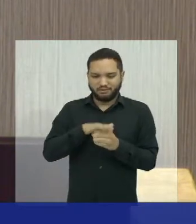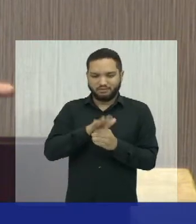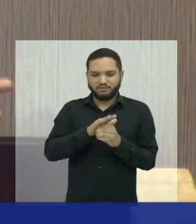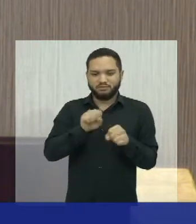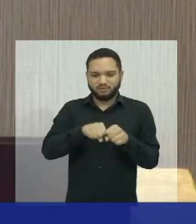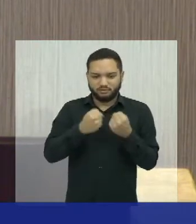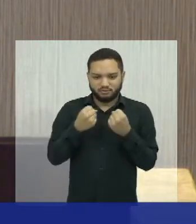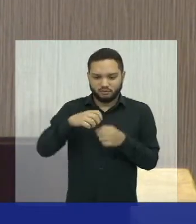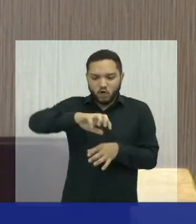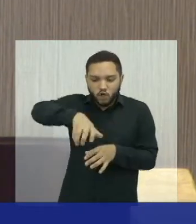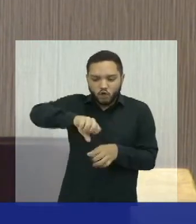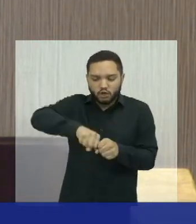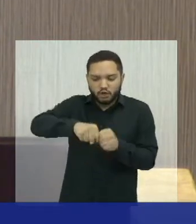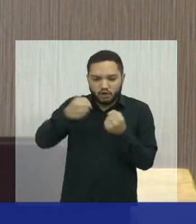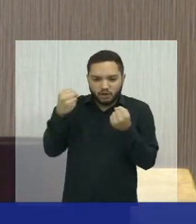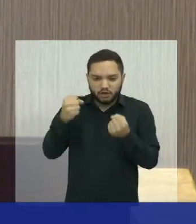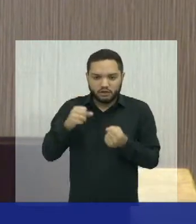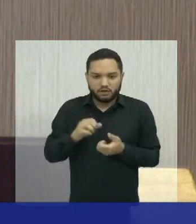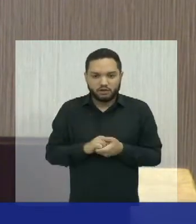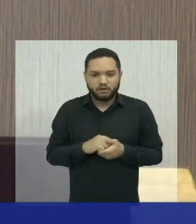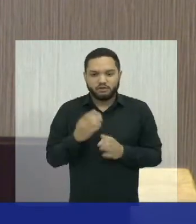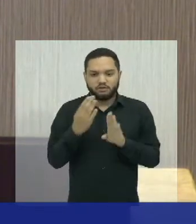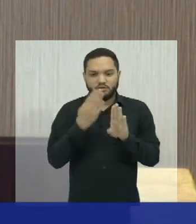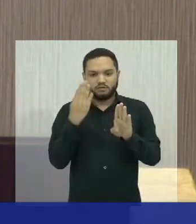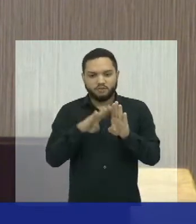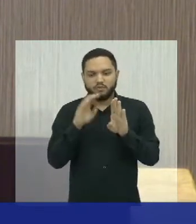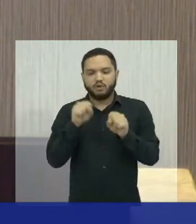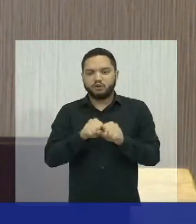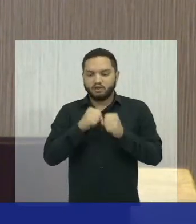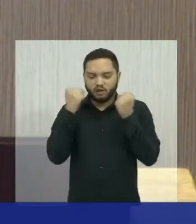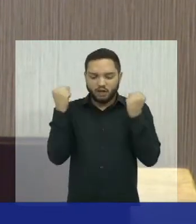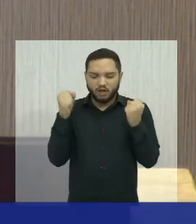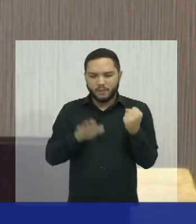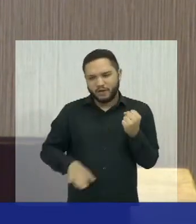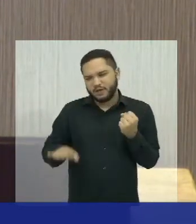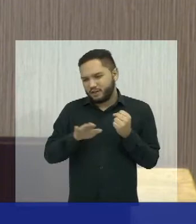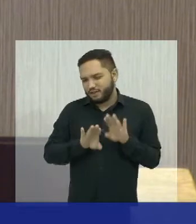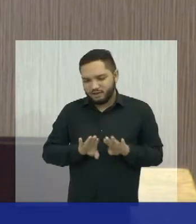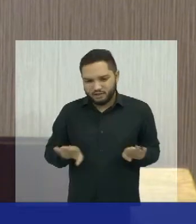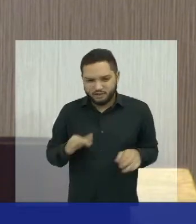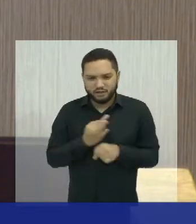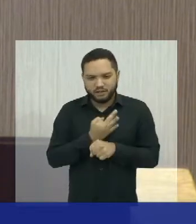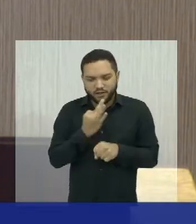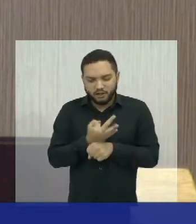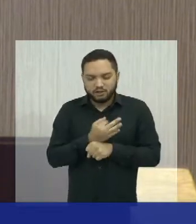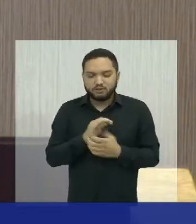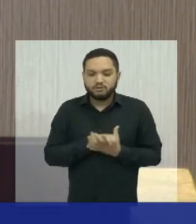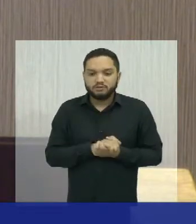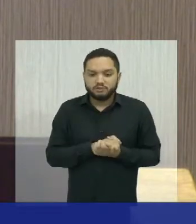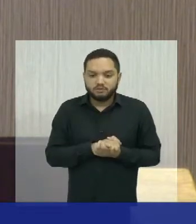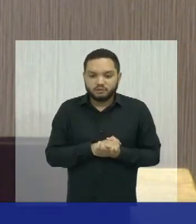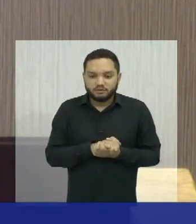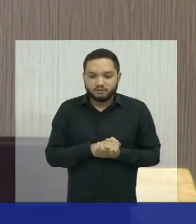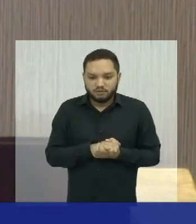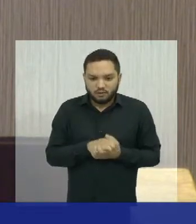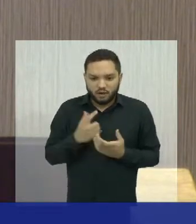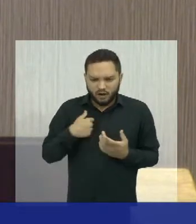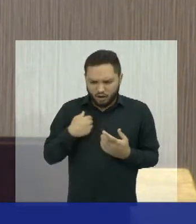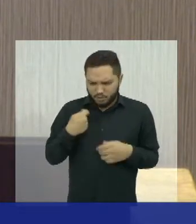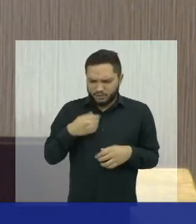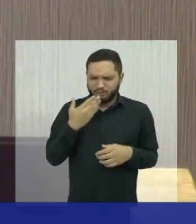a torneira, né, a porta do banheiro. Se para essas questões eu tenho que pedir